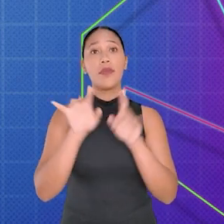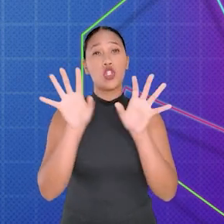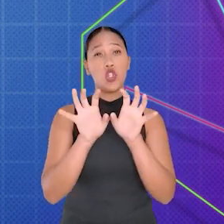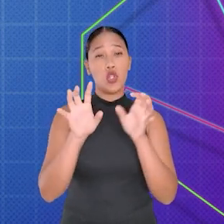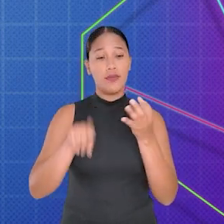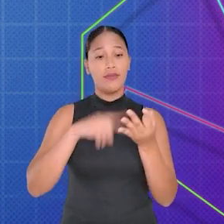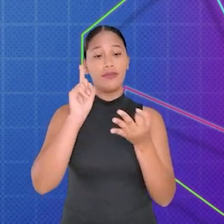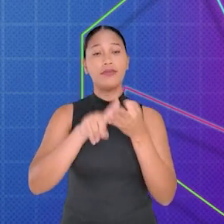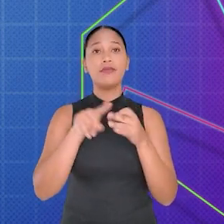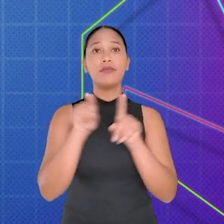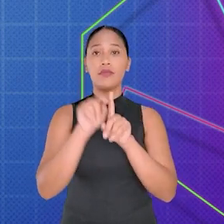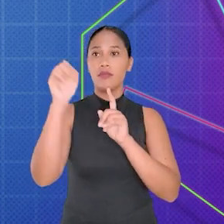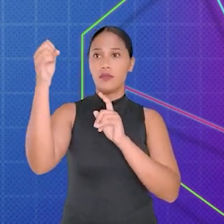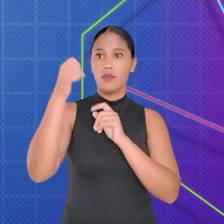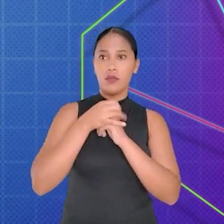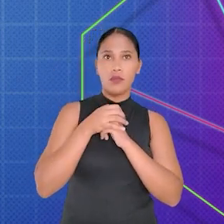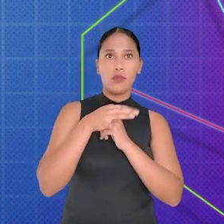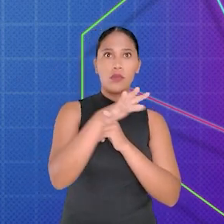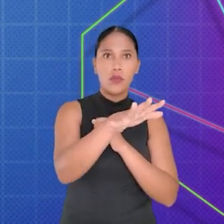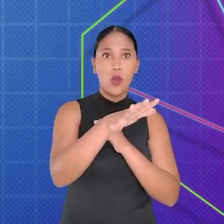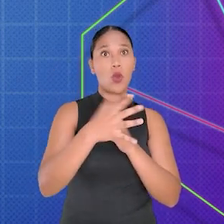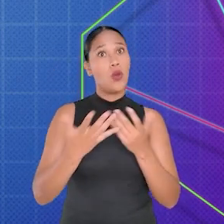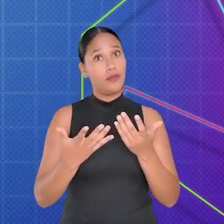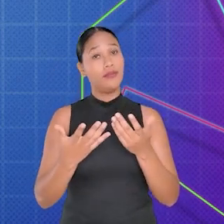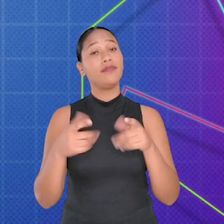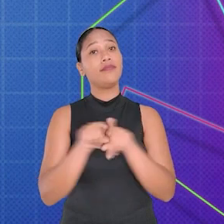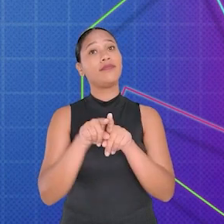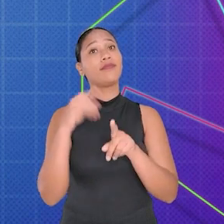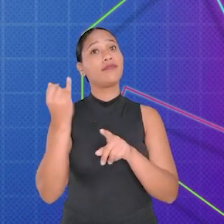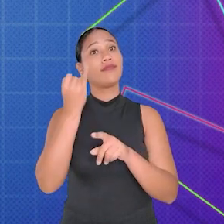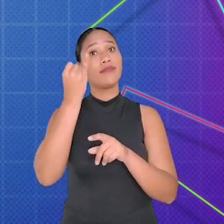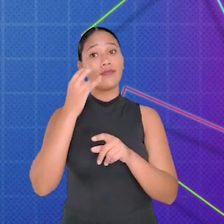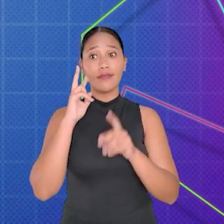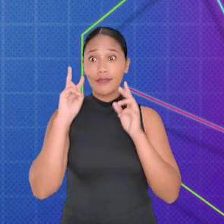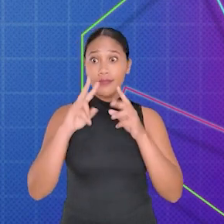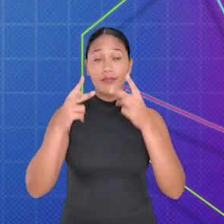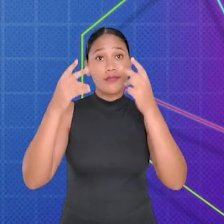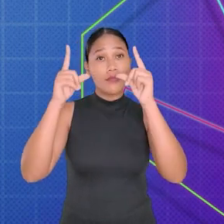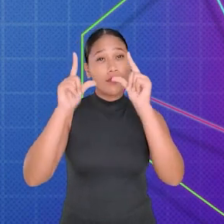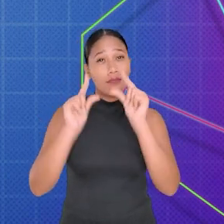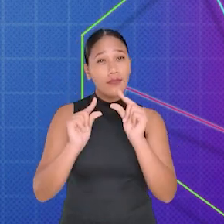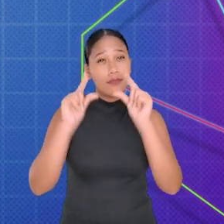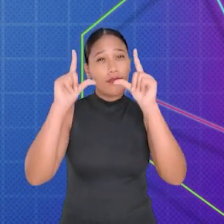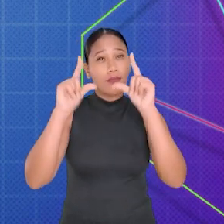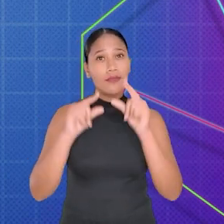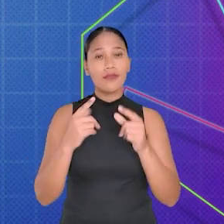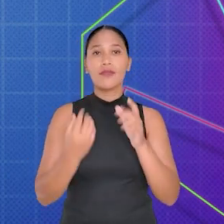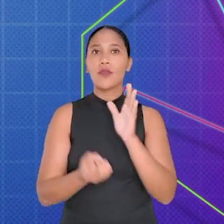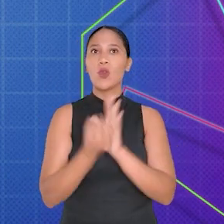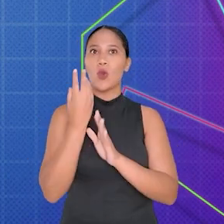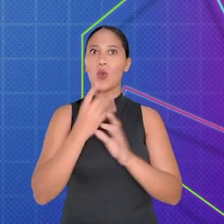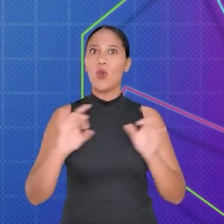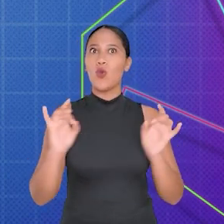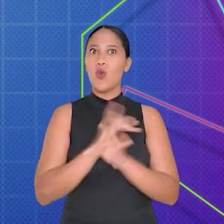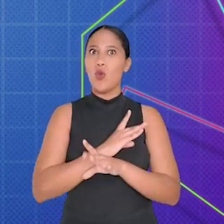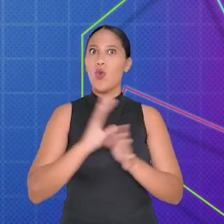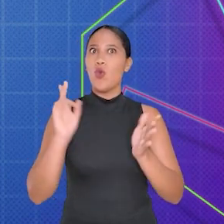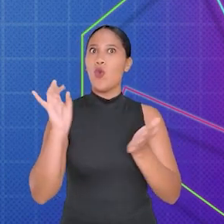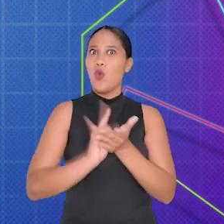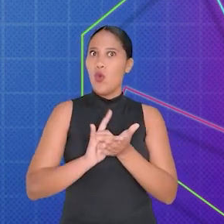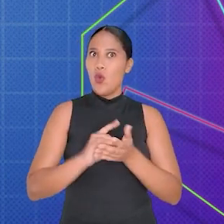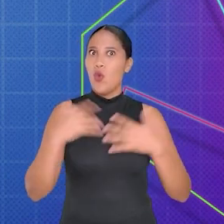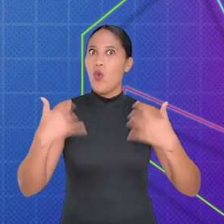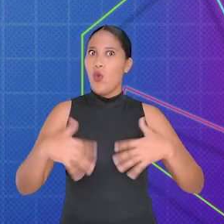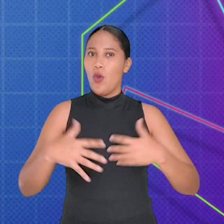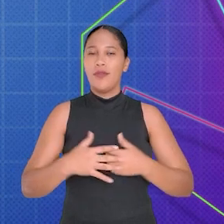superfícies. É possível ajustar esses parâmetros para criar a iluminação desejada e obter resultados realistas. Para adicionar